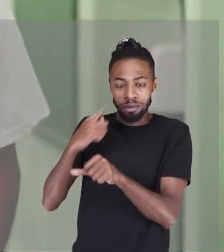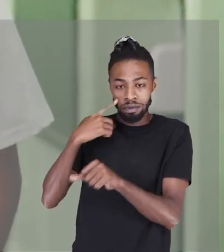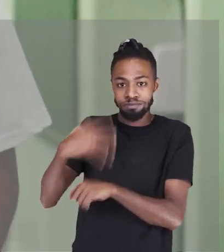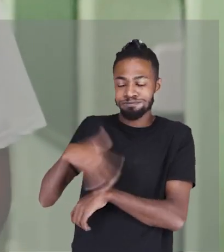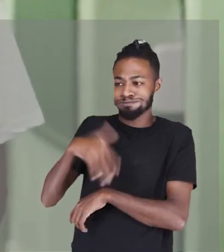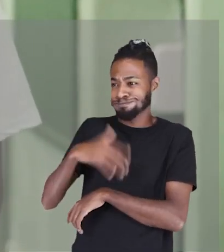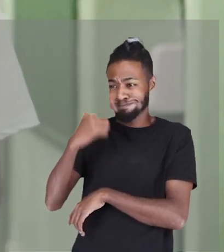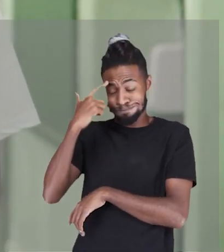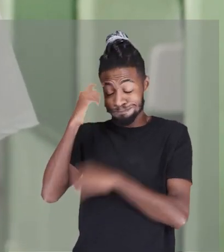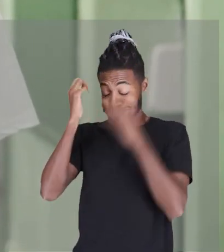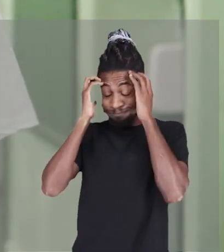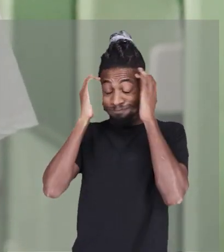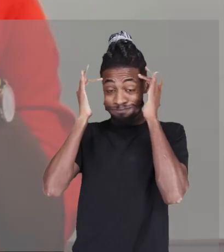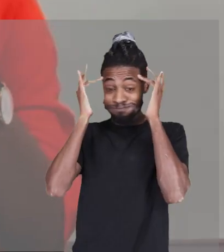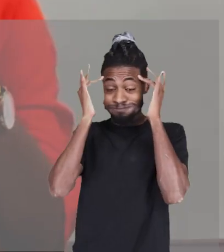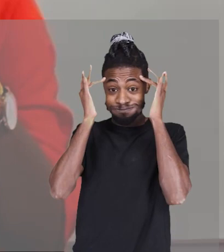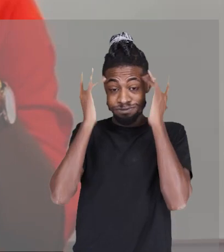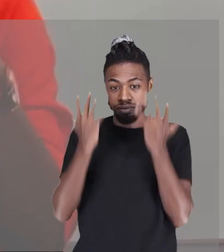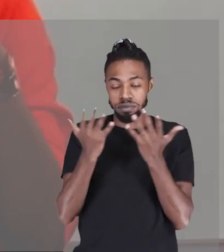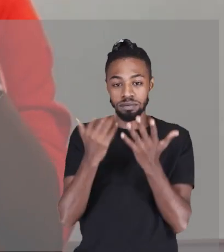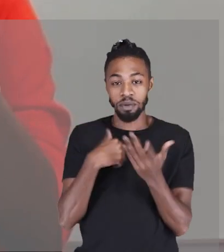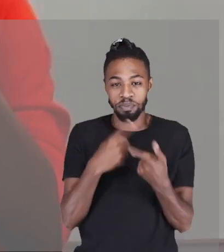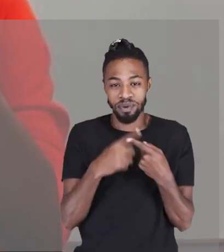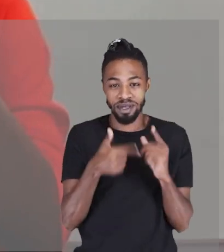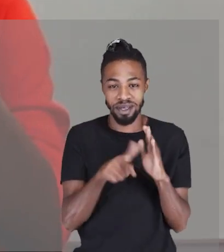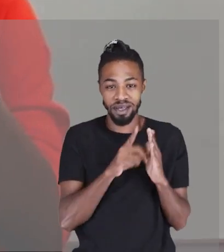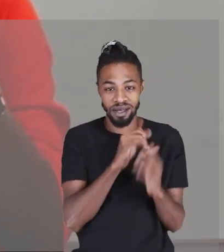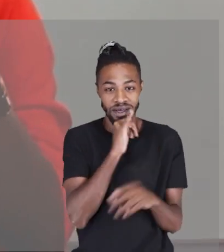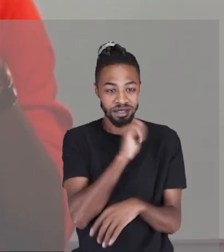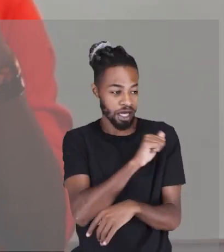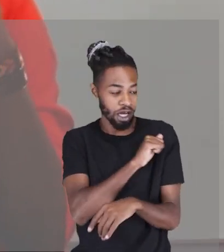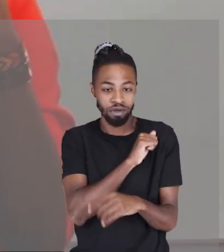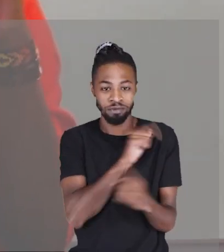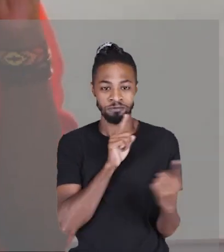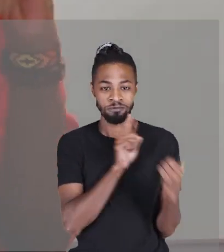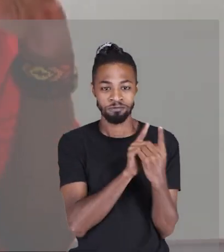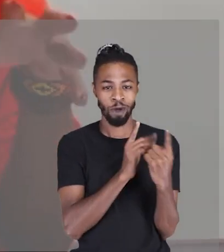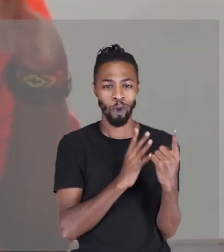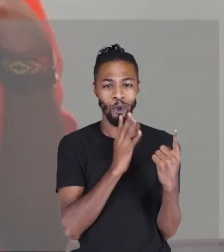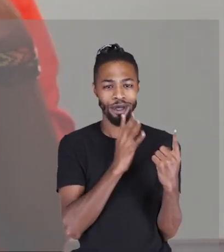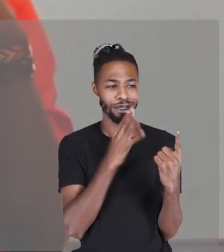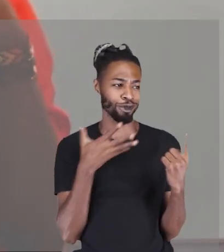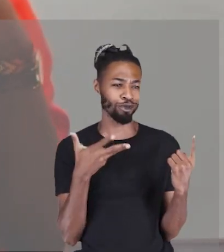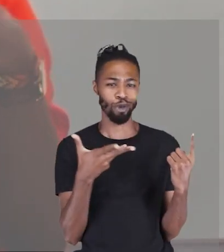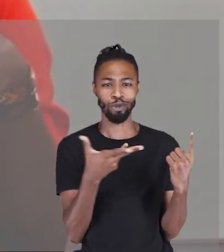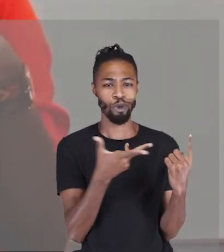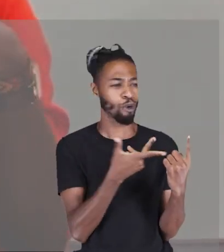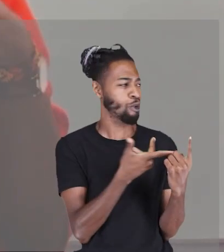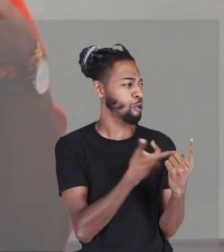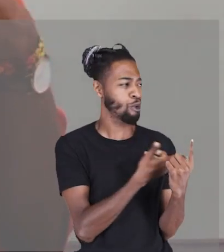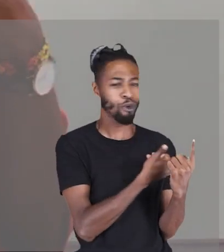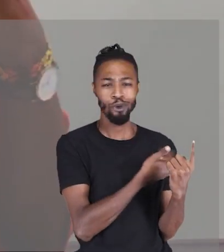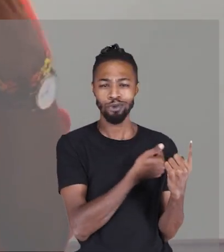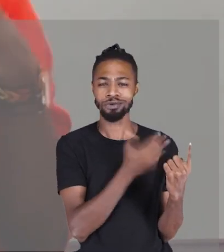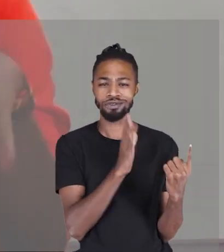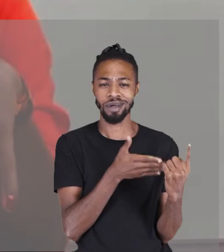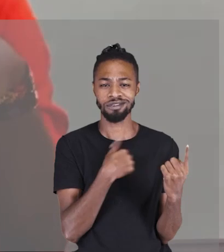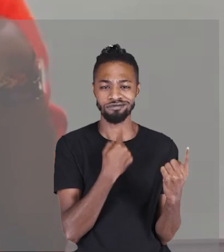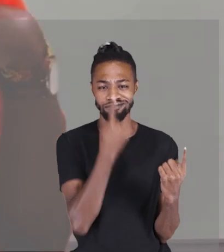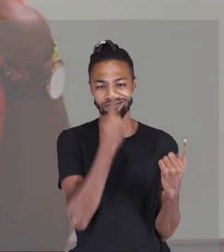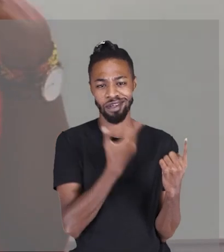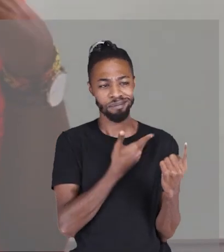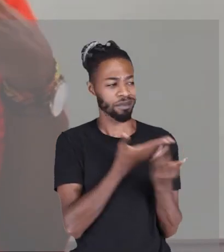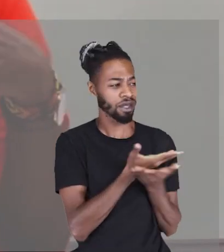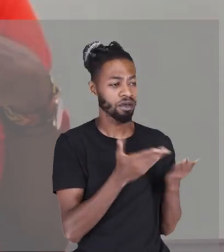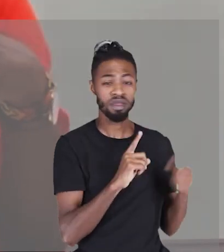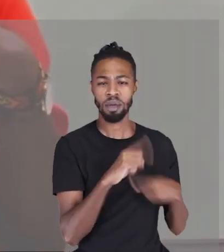o quê? 6 professores, não é? De uma vez? Então, ele sai de um lugar onde ele é conhecido, onde ele conhece todo mundo, onde ele